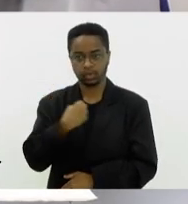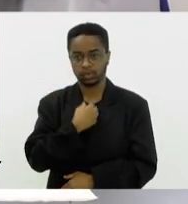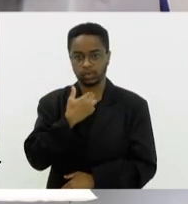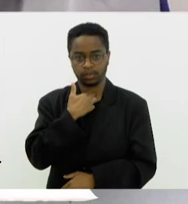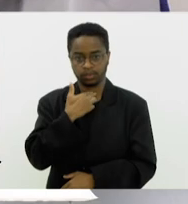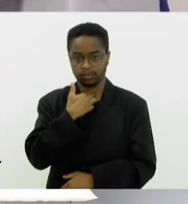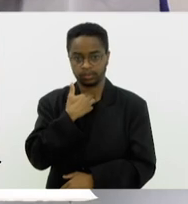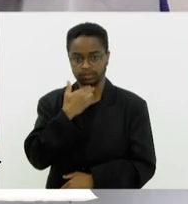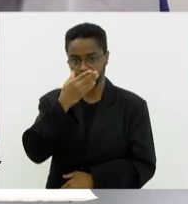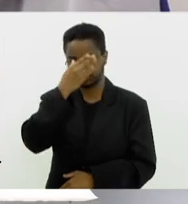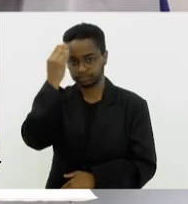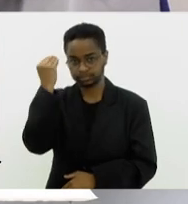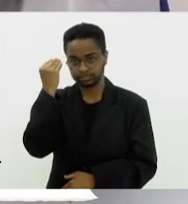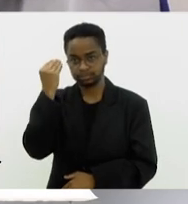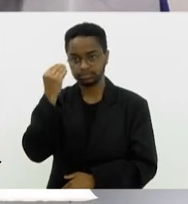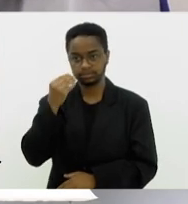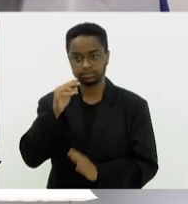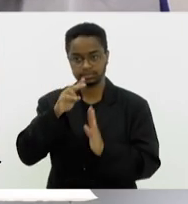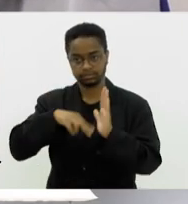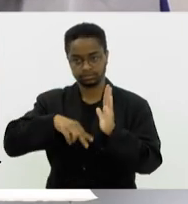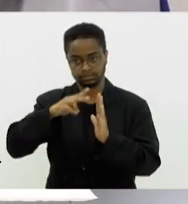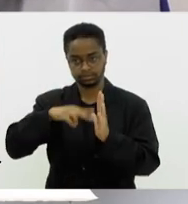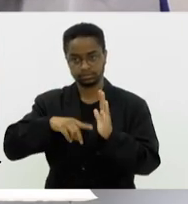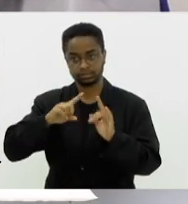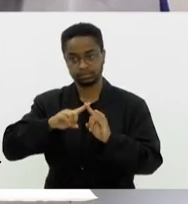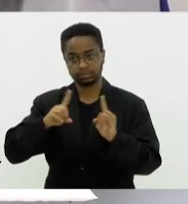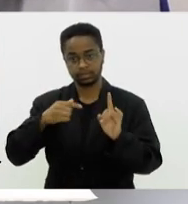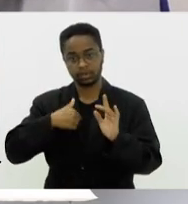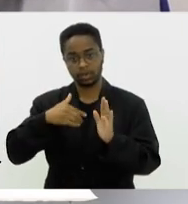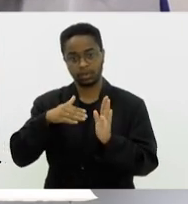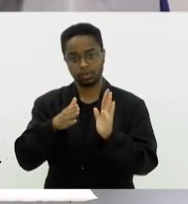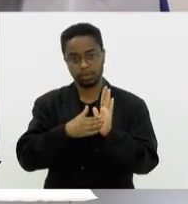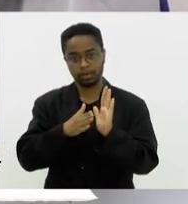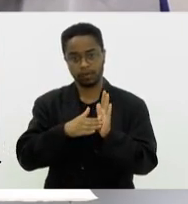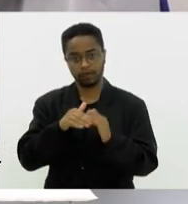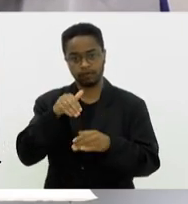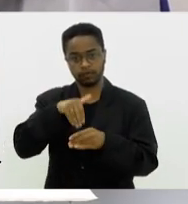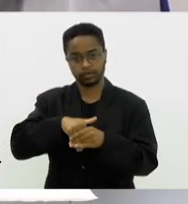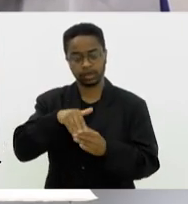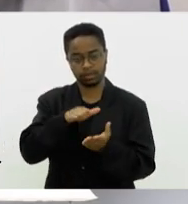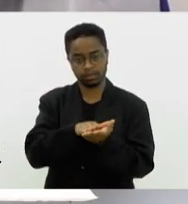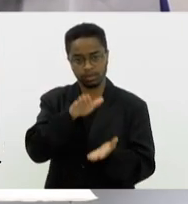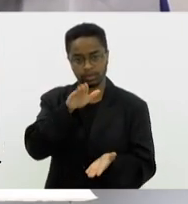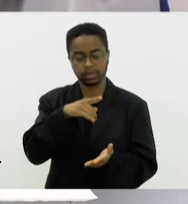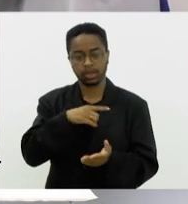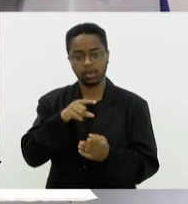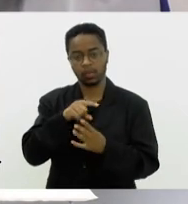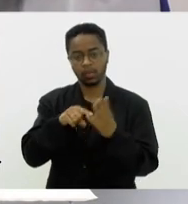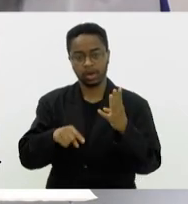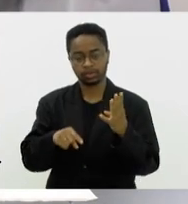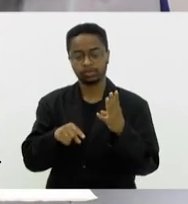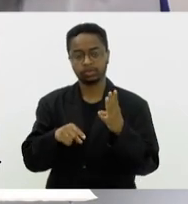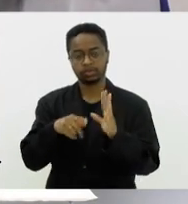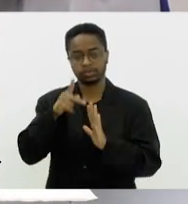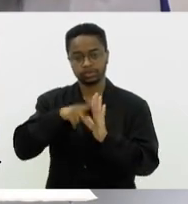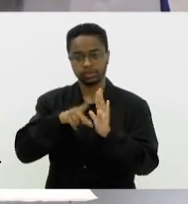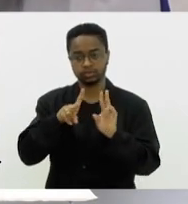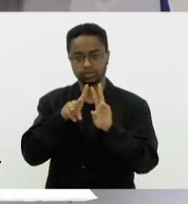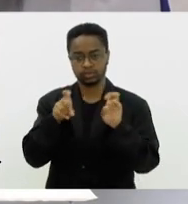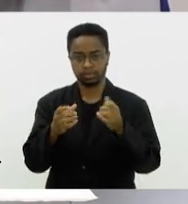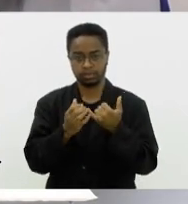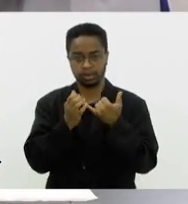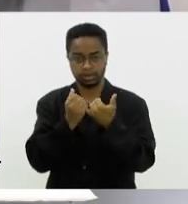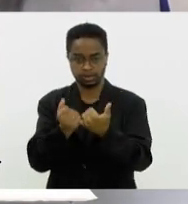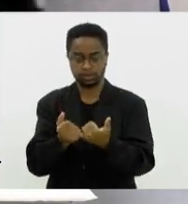deixar de apreciar. Eu vou até propor... Na verdade, vou propor votar em bloco, porque são isso. Três projetos, quatro projetos de patrimônio, e os pareceres